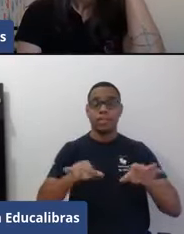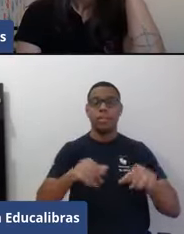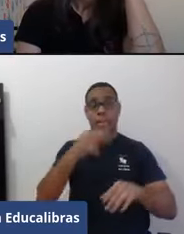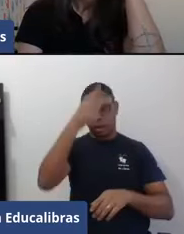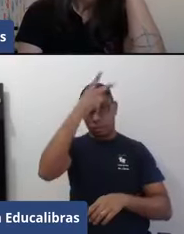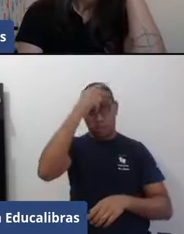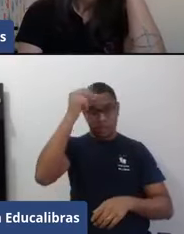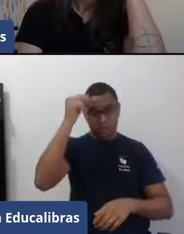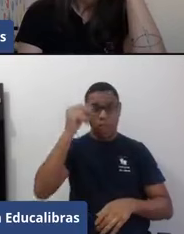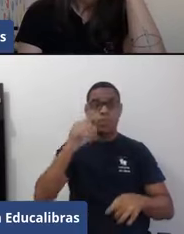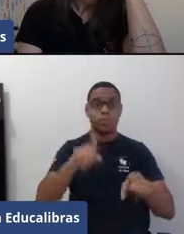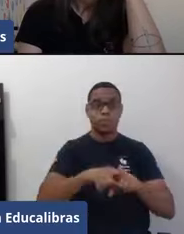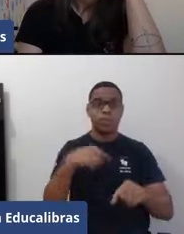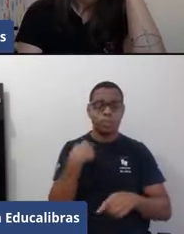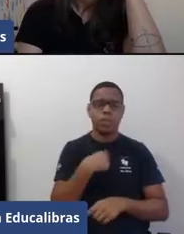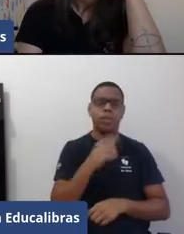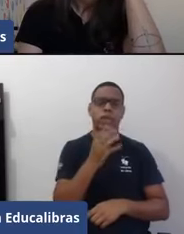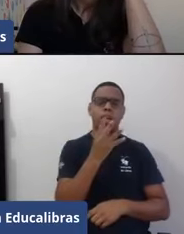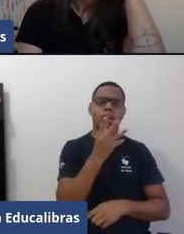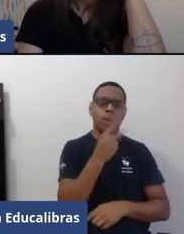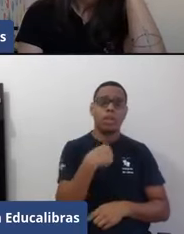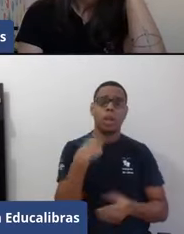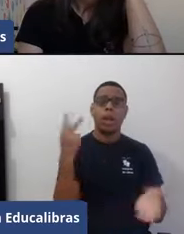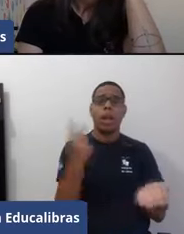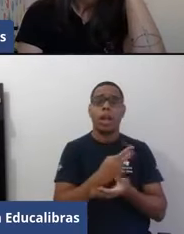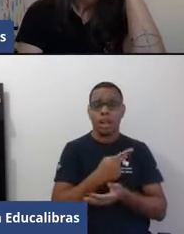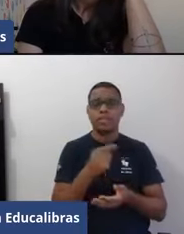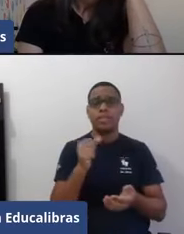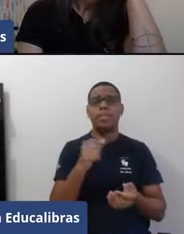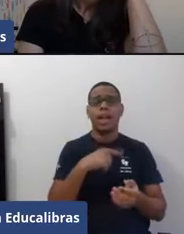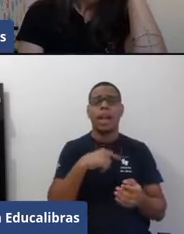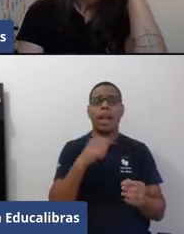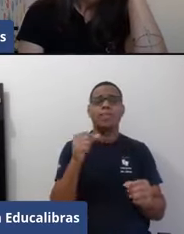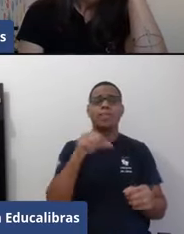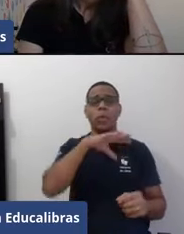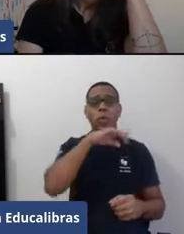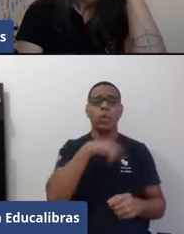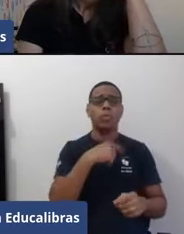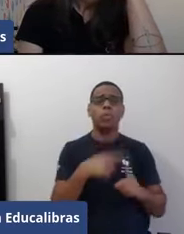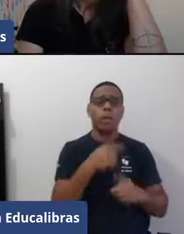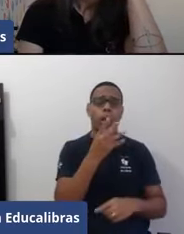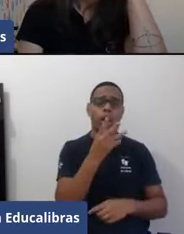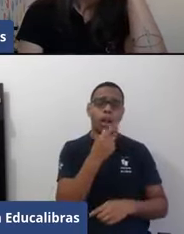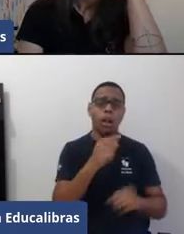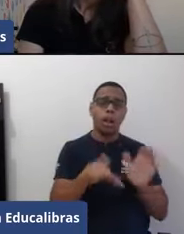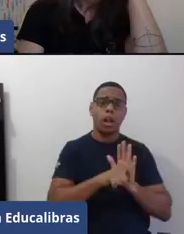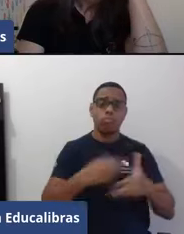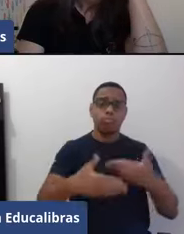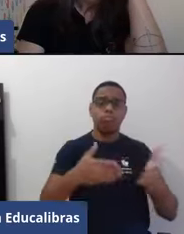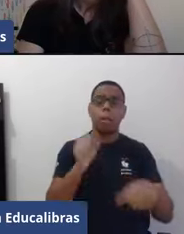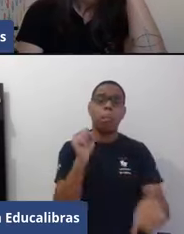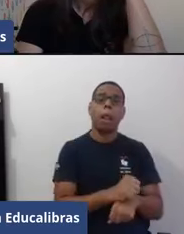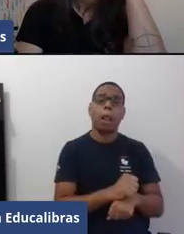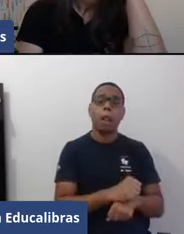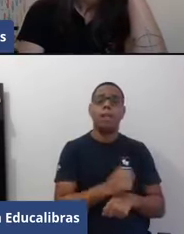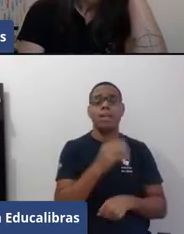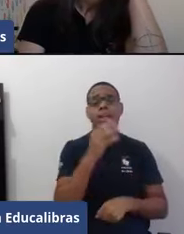prefeito. Demoramos muito, foi um erro nosso, é um ponto negativo de ter demorado, de ter mandado ela para frente, porque nós vamos